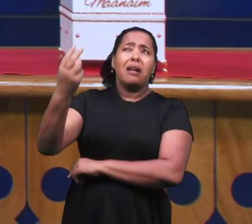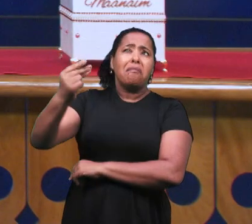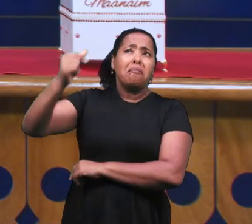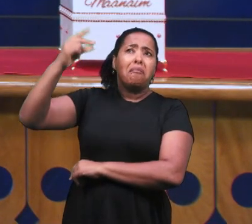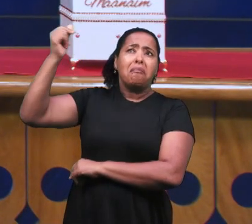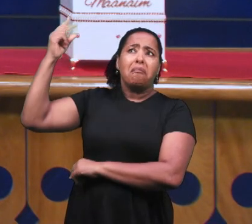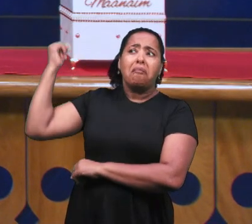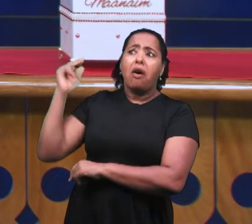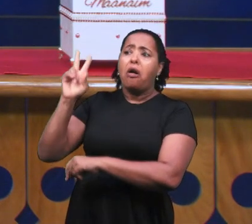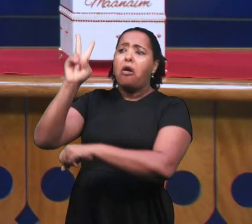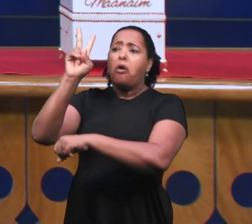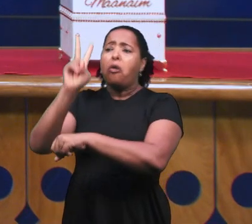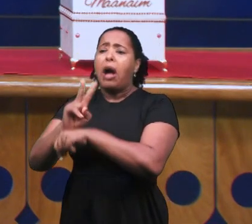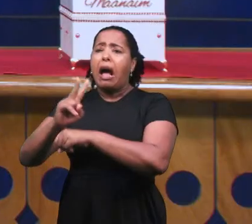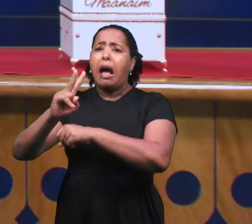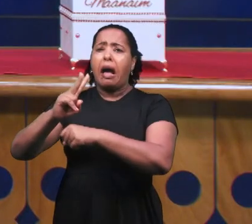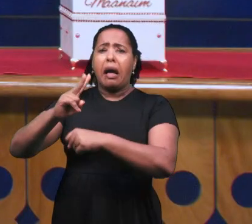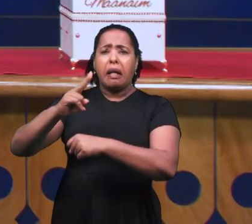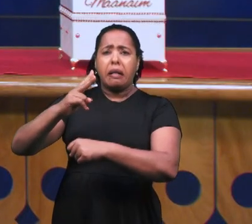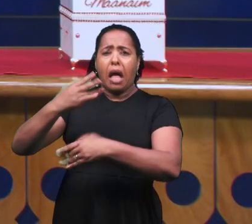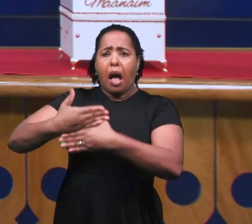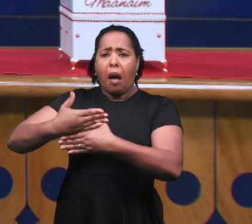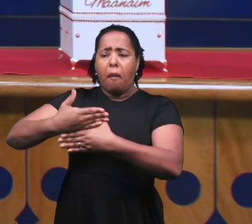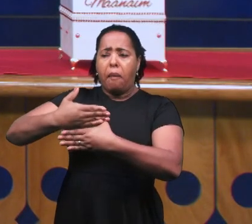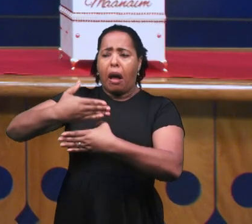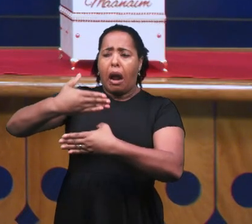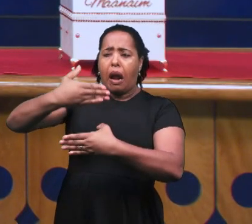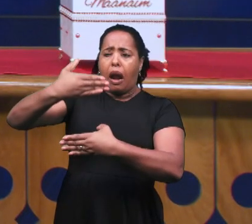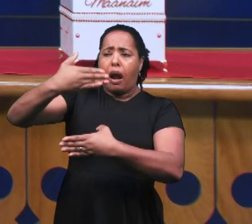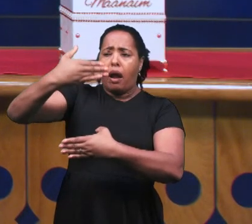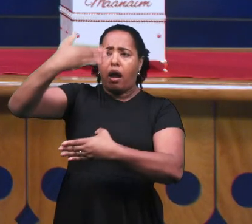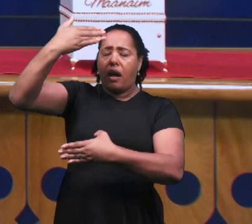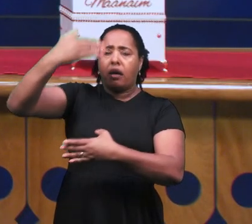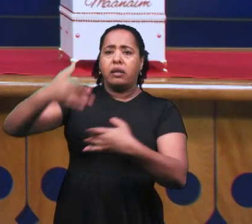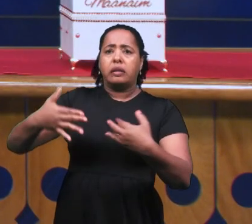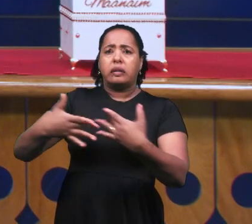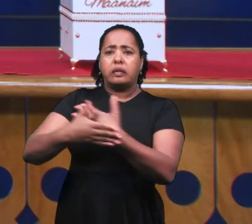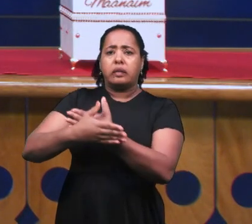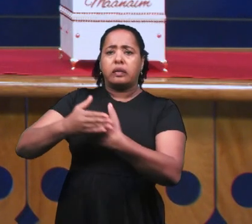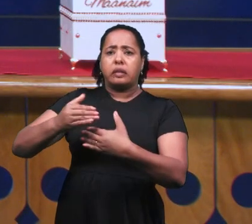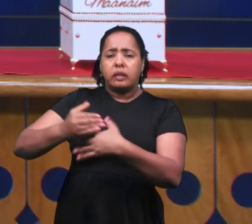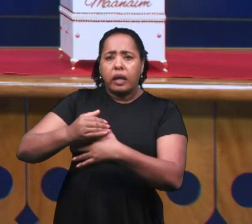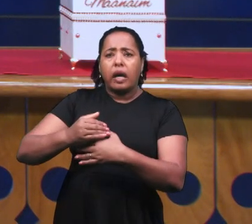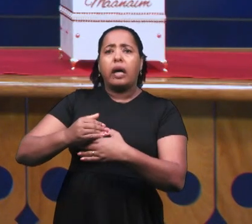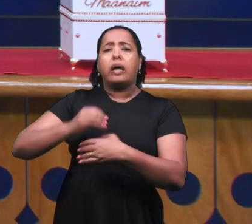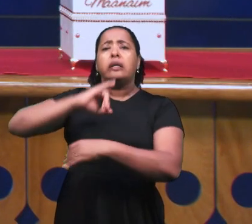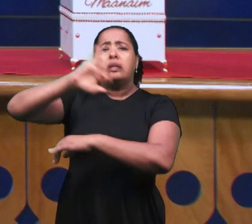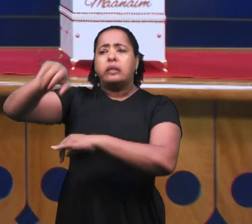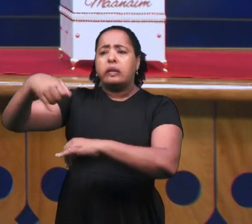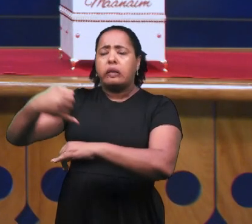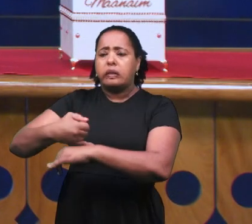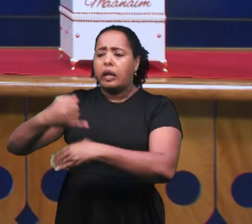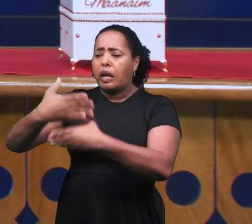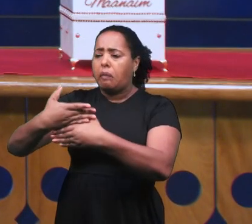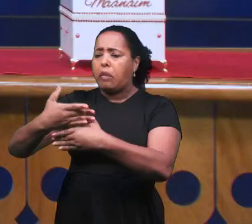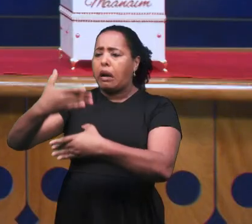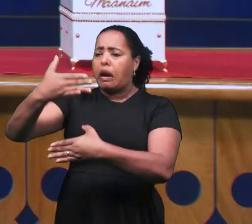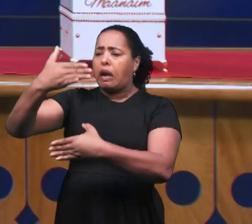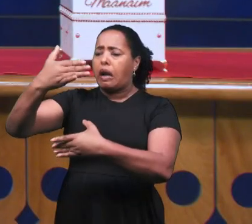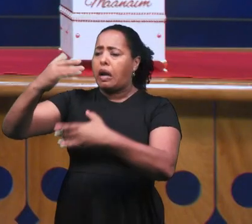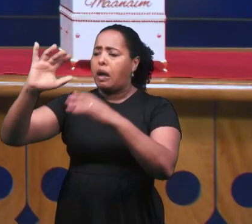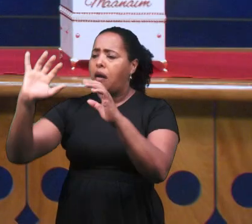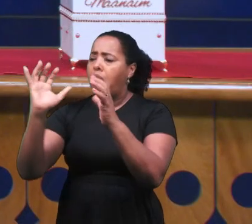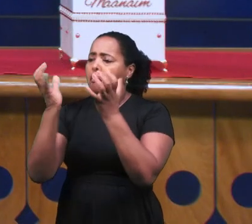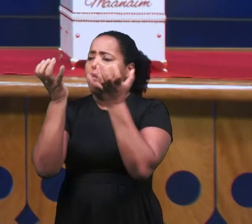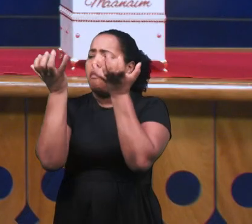em cima dos muros de Jerusalém, da cidade de Jerusalém, ou das grandes cidades, tinham as torres que eles se colocavam nela. Isso é